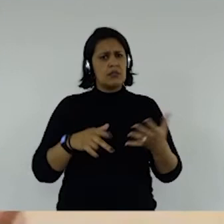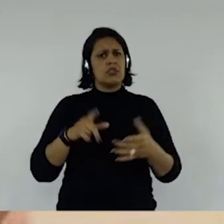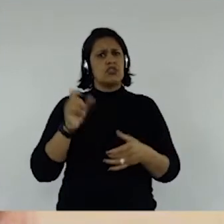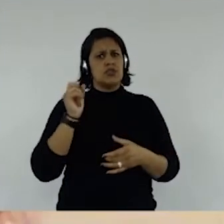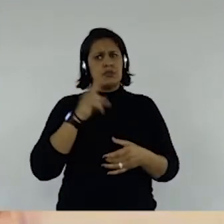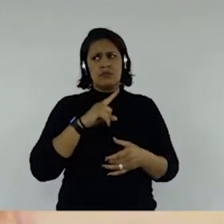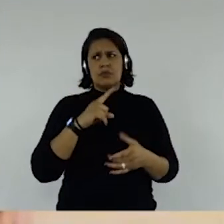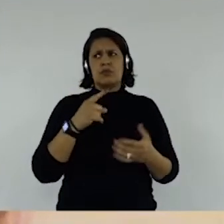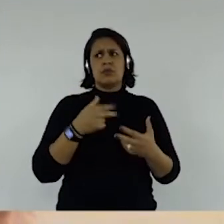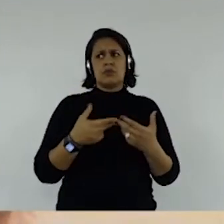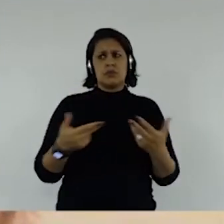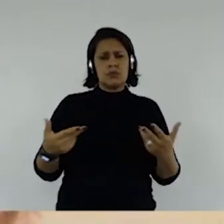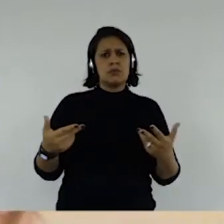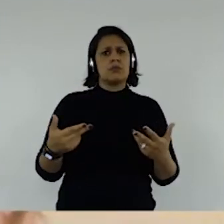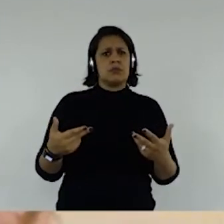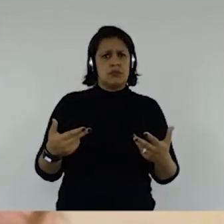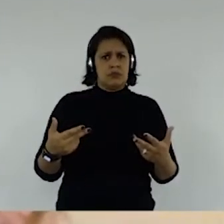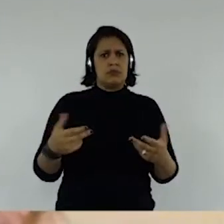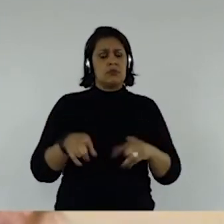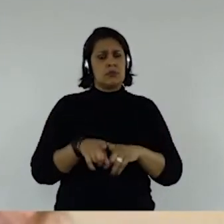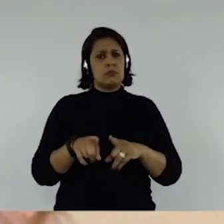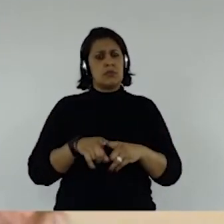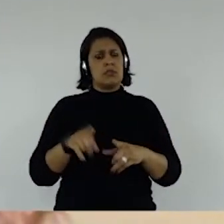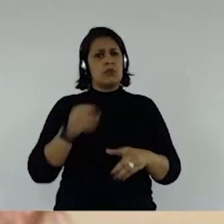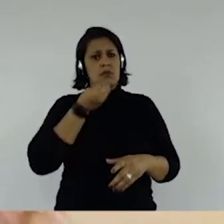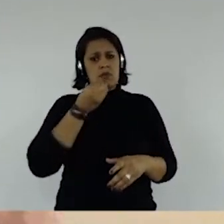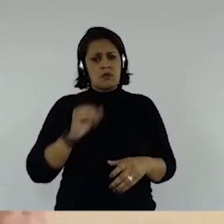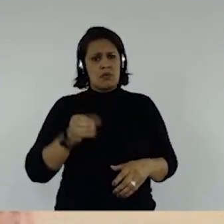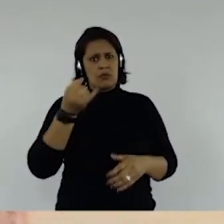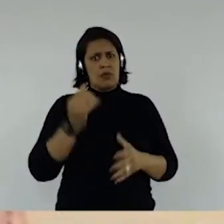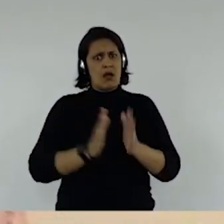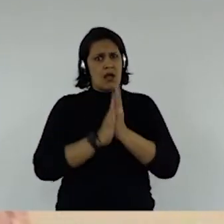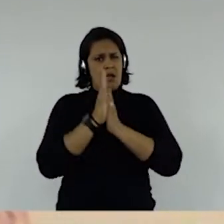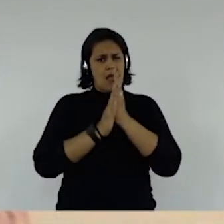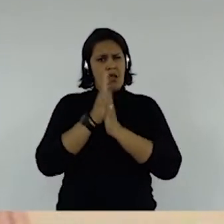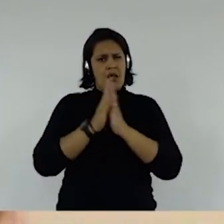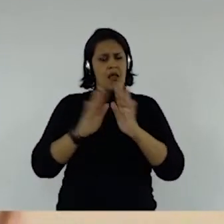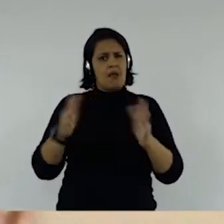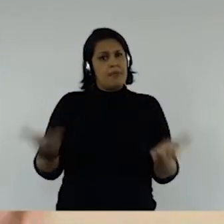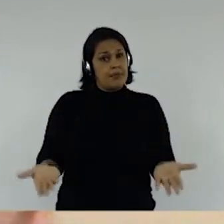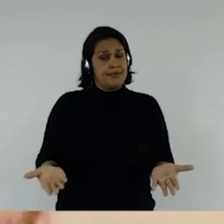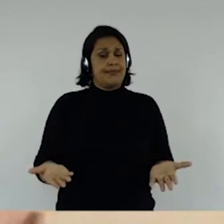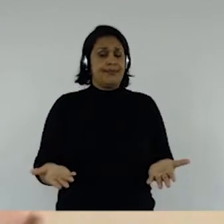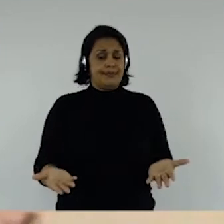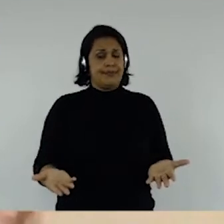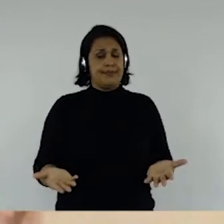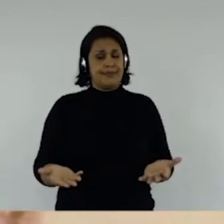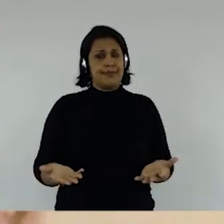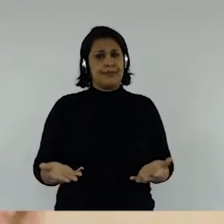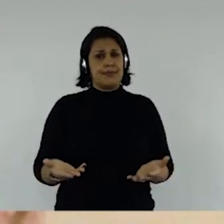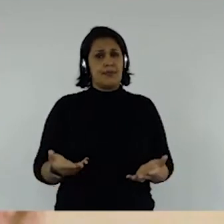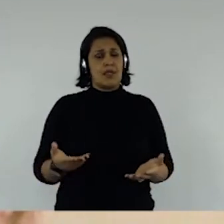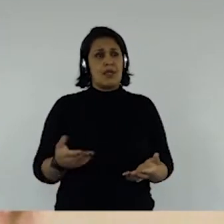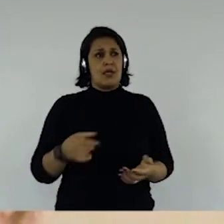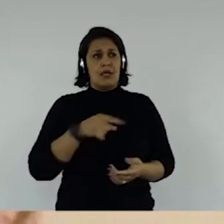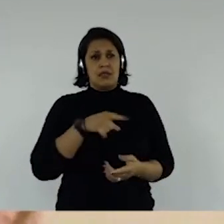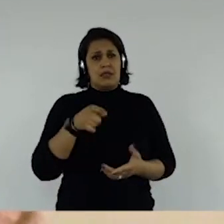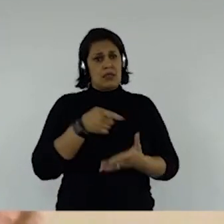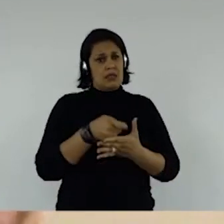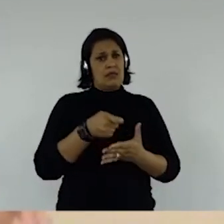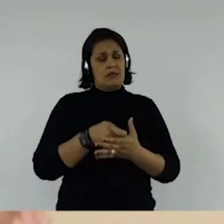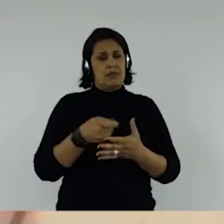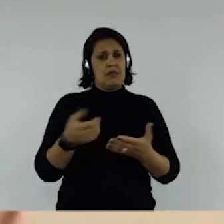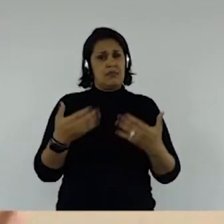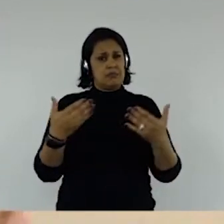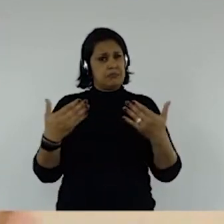disfuncionalidades, quando não, até mesmo a um excesso de oportunismo por parte daqueles que, a pretexto desse dever de